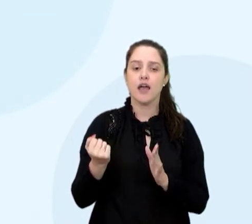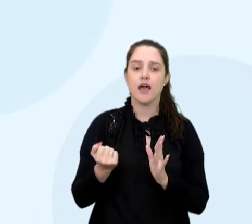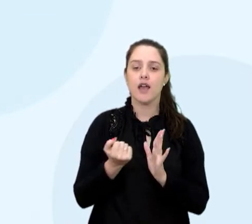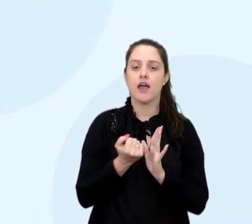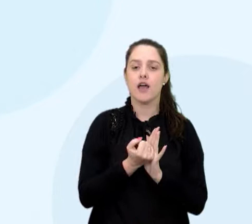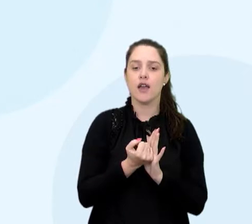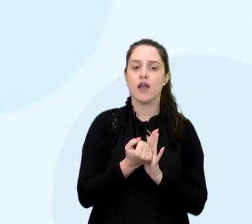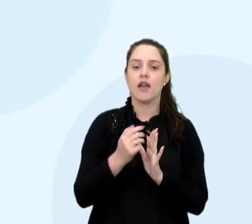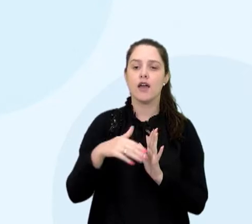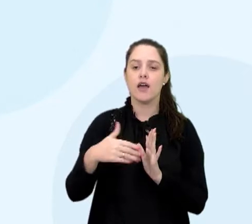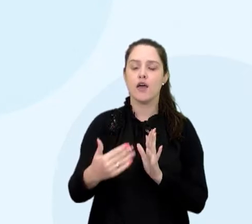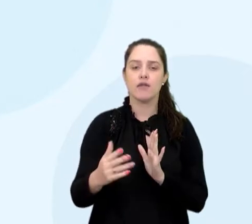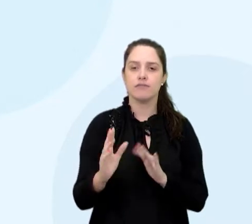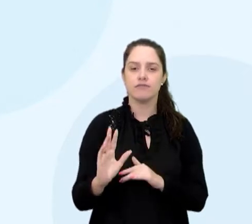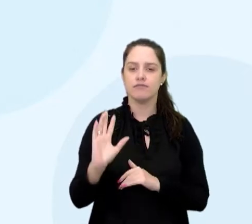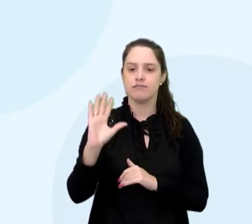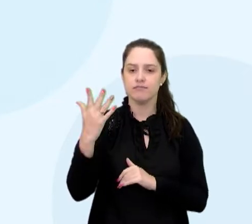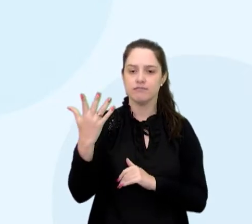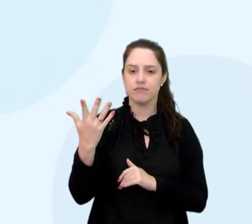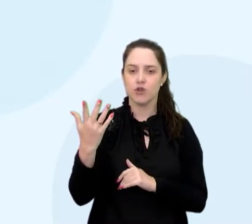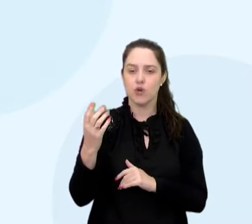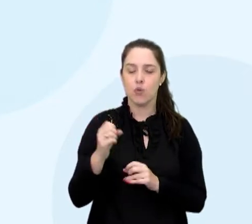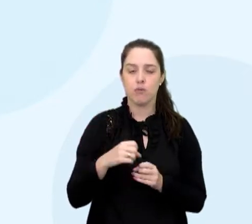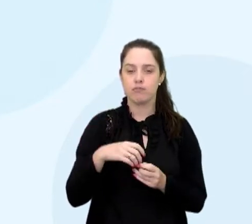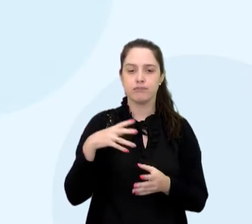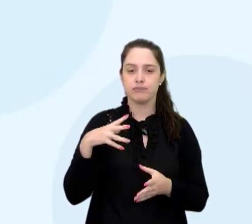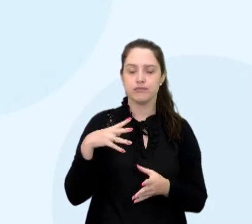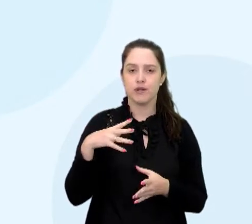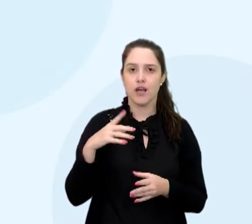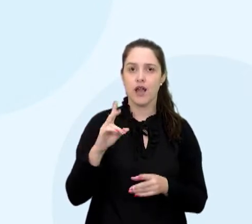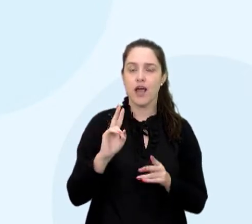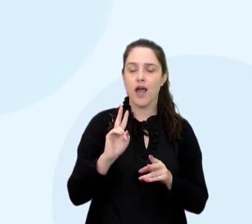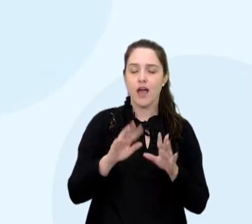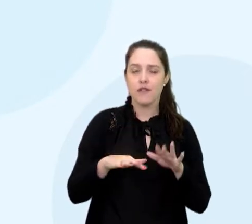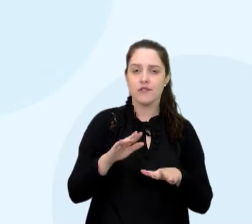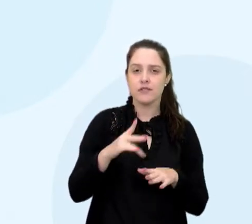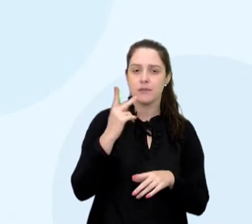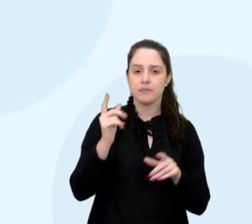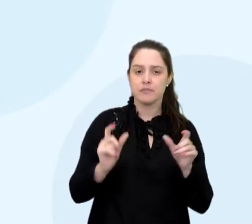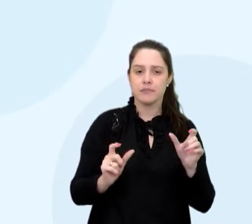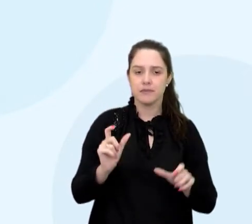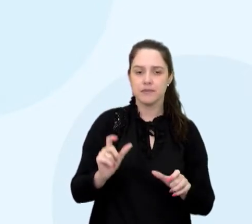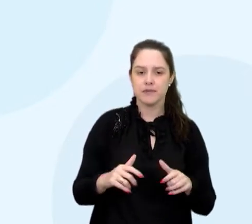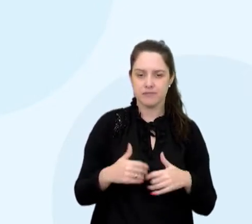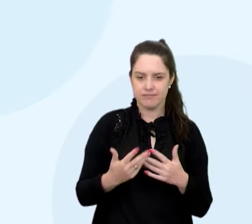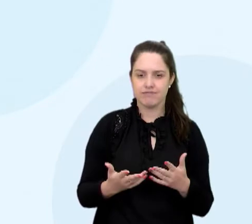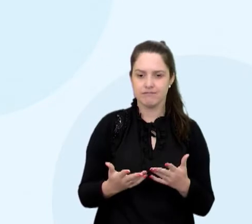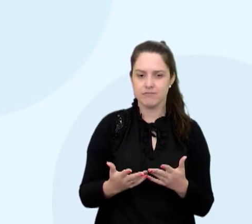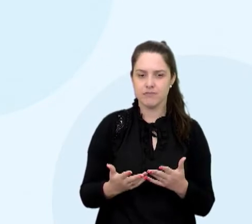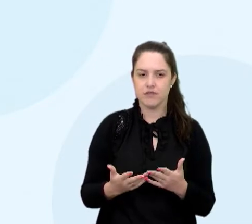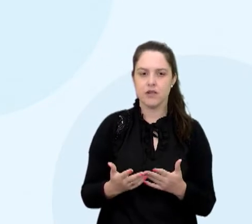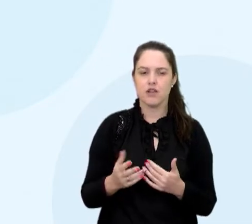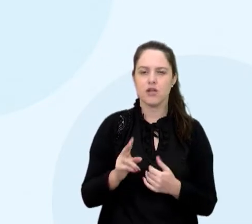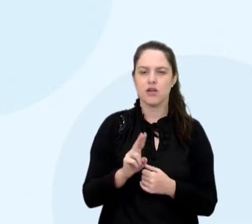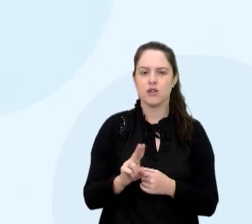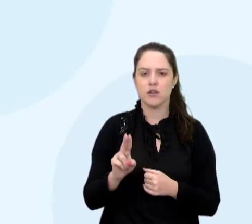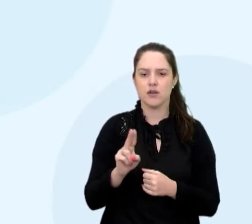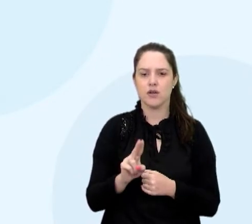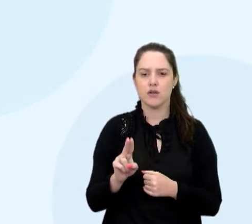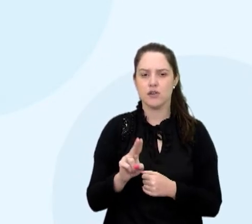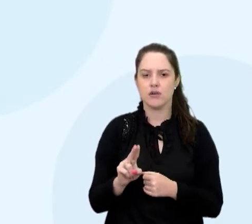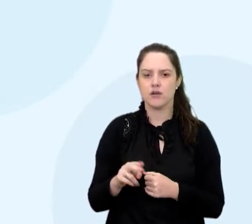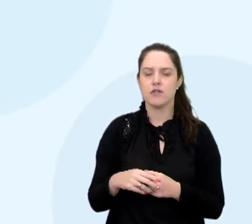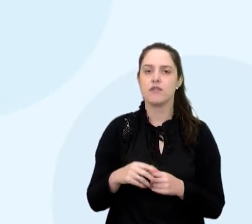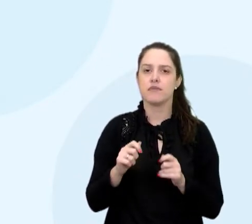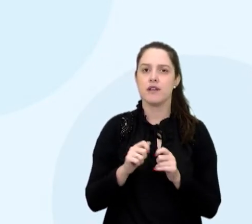daqui a pouco acontece uma situação correlata e a pessoa pega o mesmo meme e troca a imagem. Troca o texto, troca a voz, troca... E